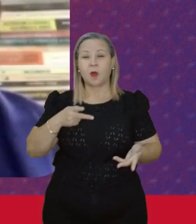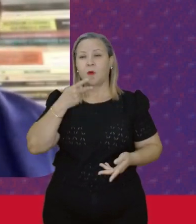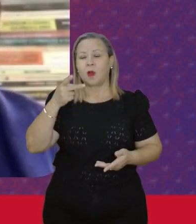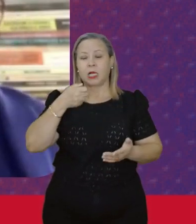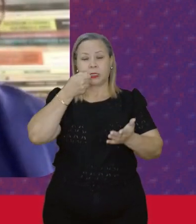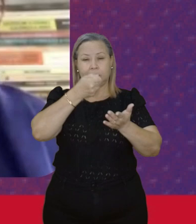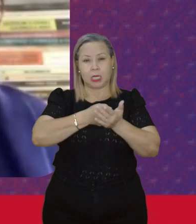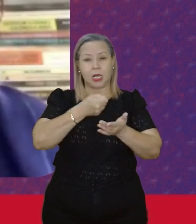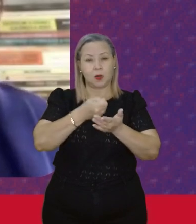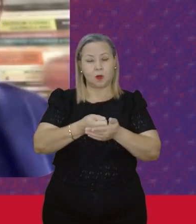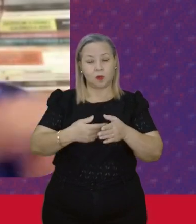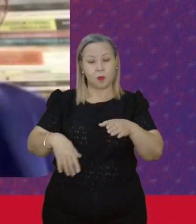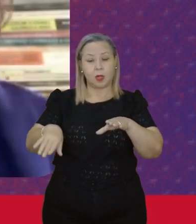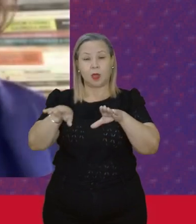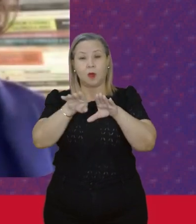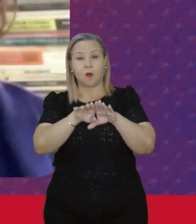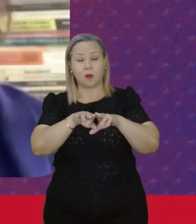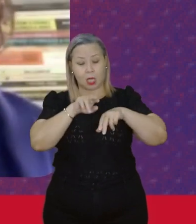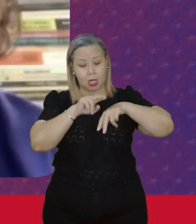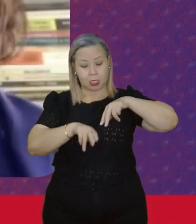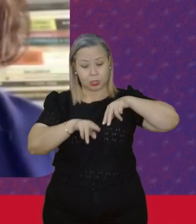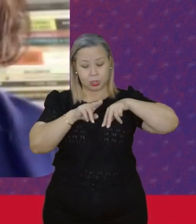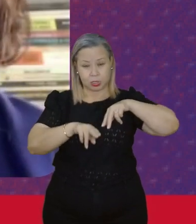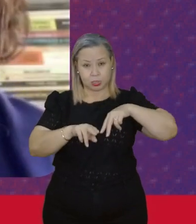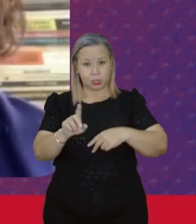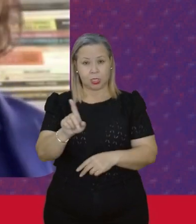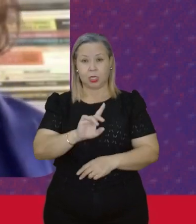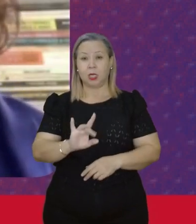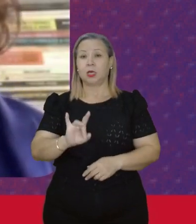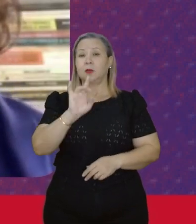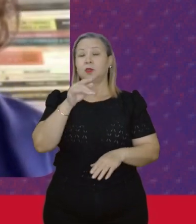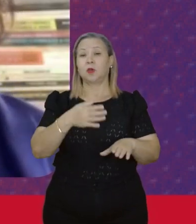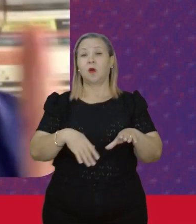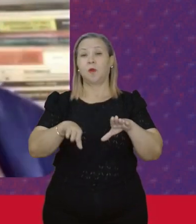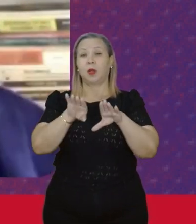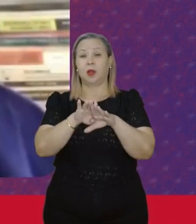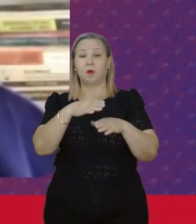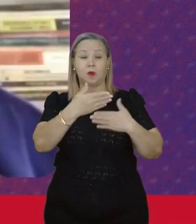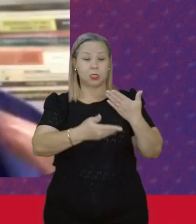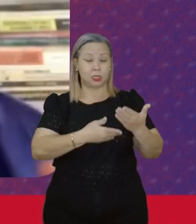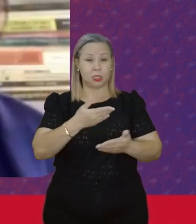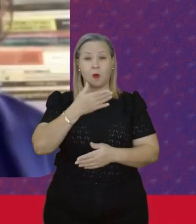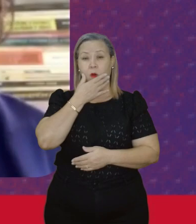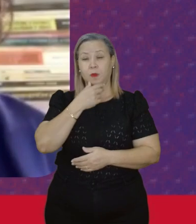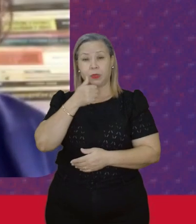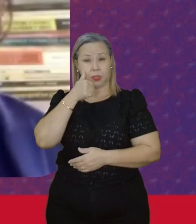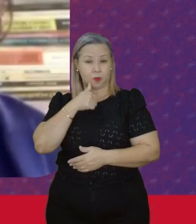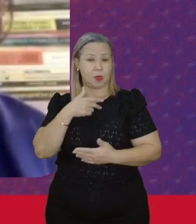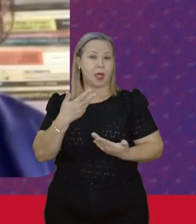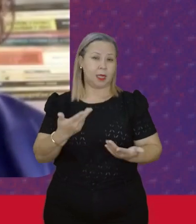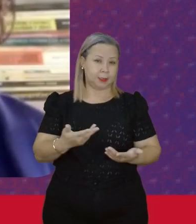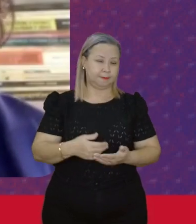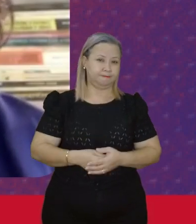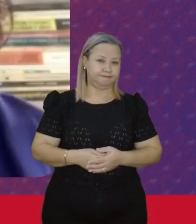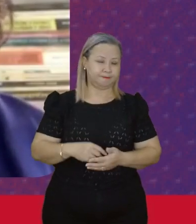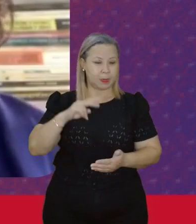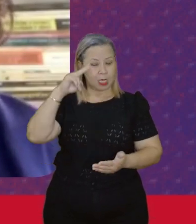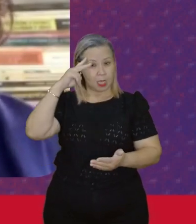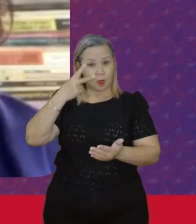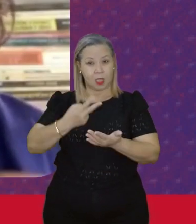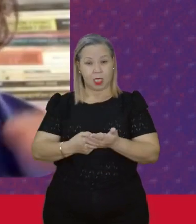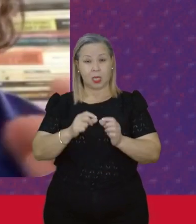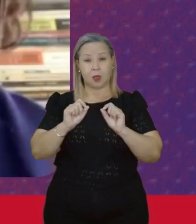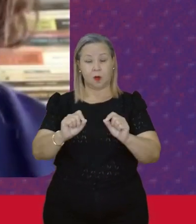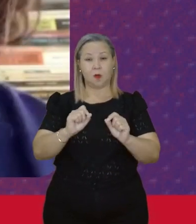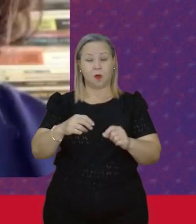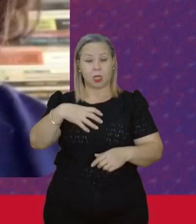luta é pela igualdade de gênero, e não só pela igualdade entre homens e mulheres, considerando a